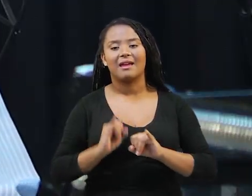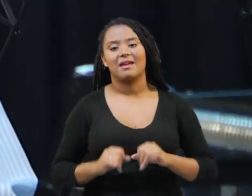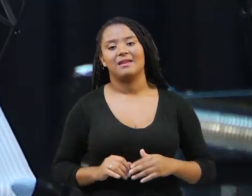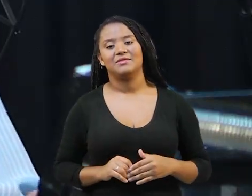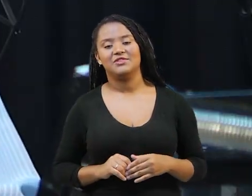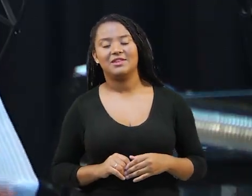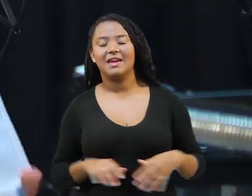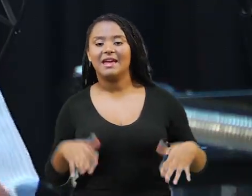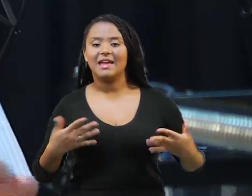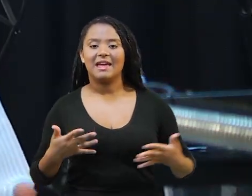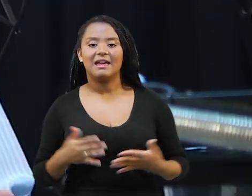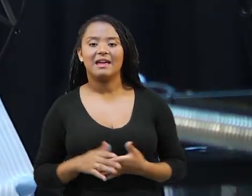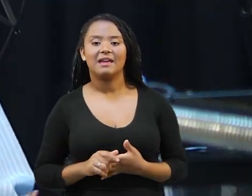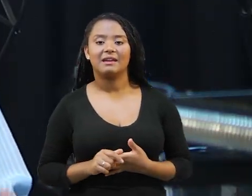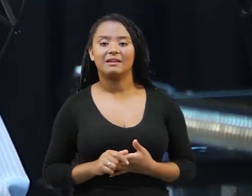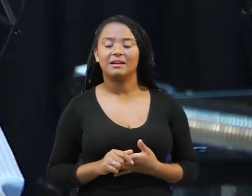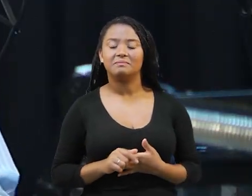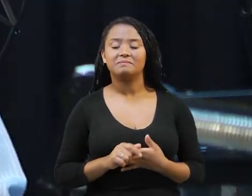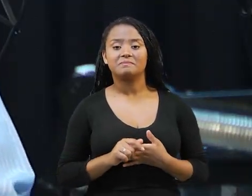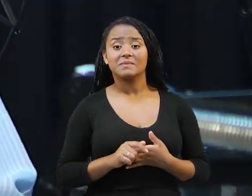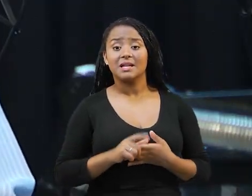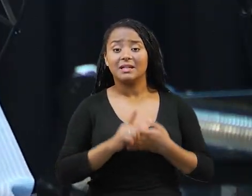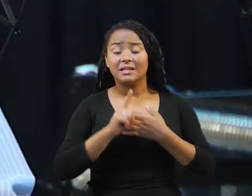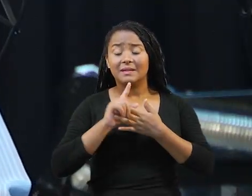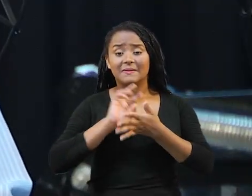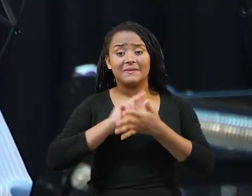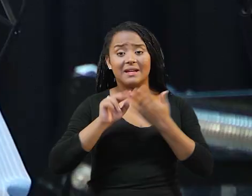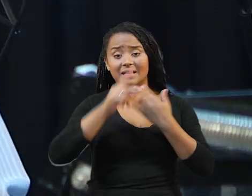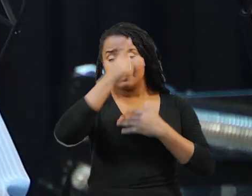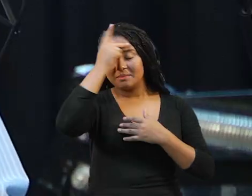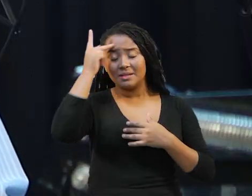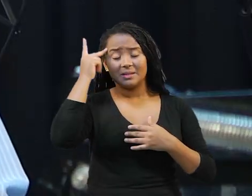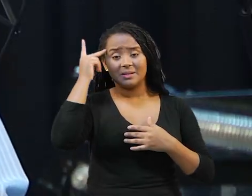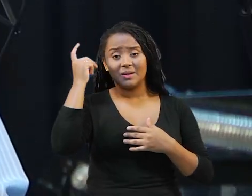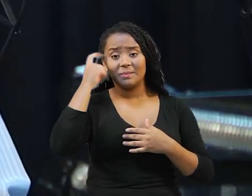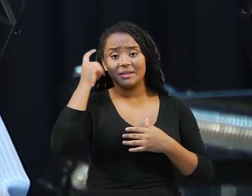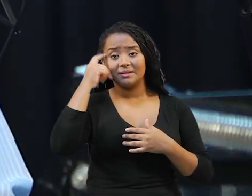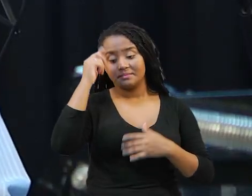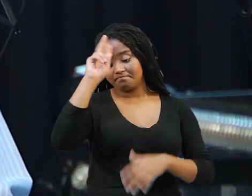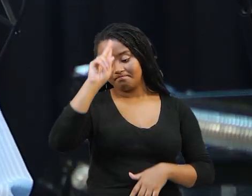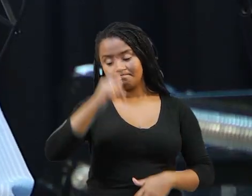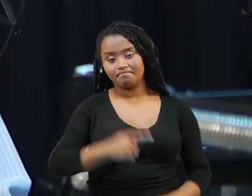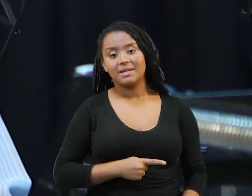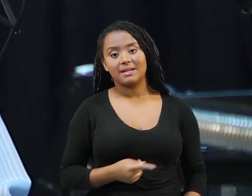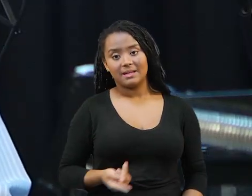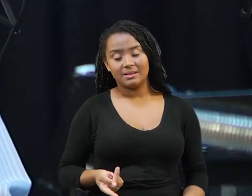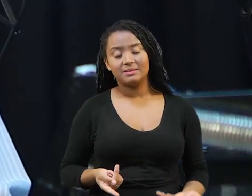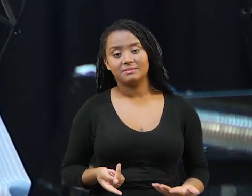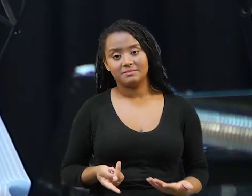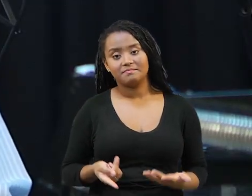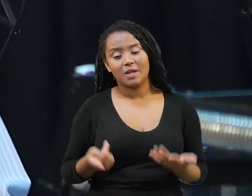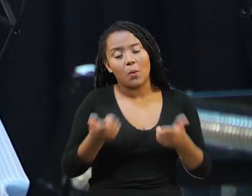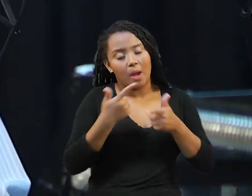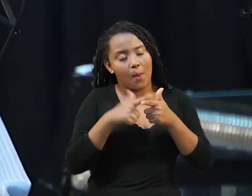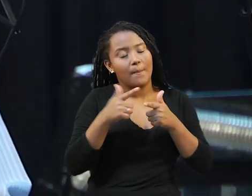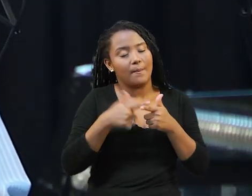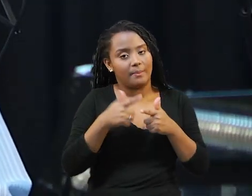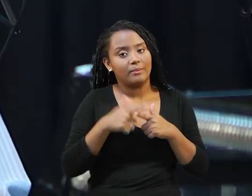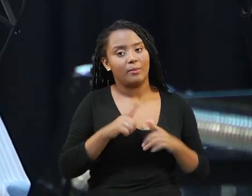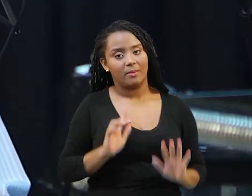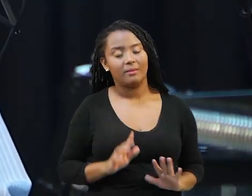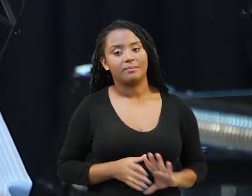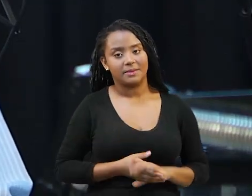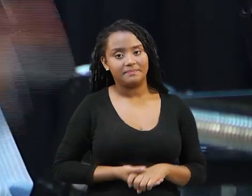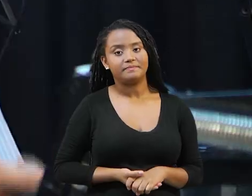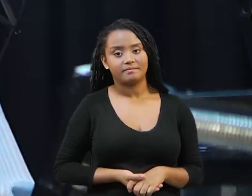internet, né, e essas questões aí voltaram muitas pessoas para si mesmas, né, e eu acho que é um problema. Eu acho